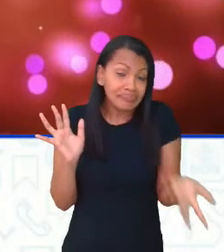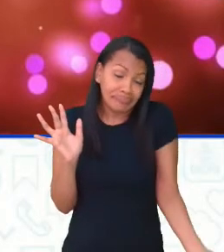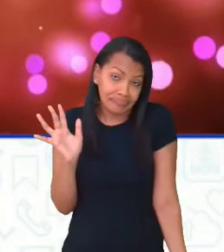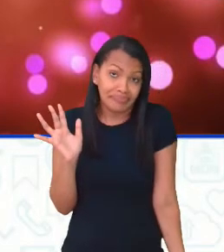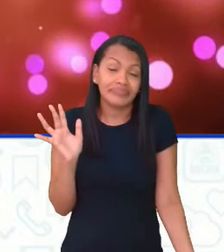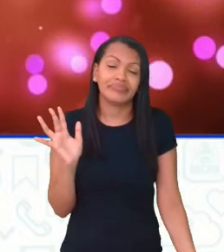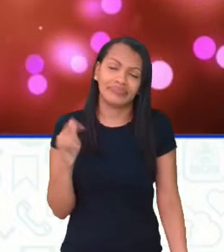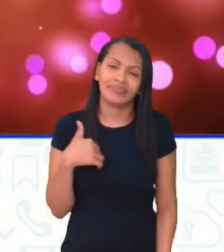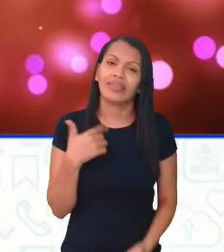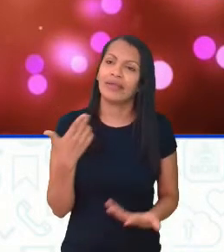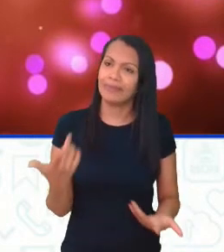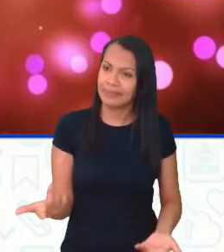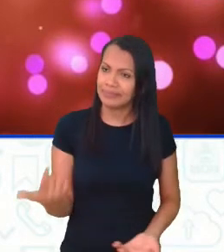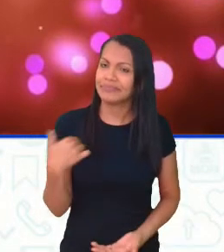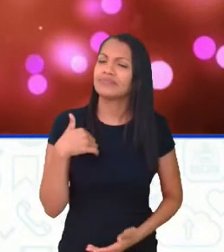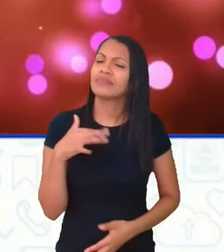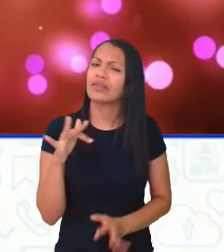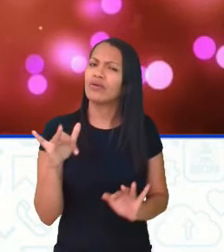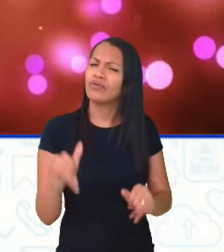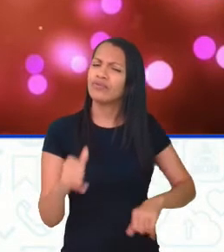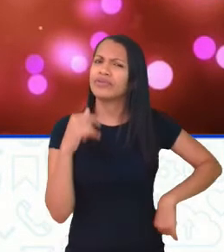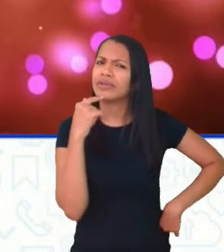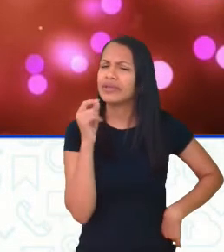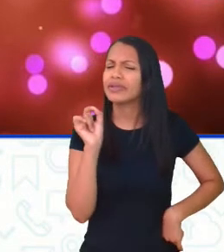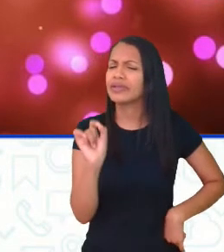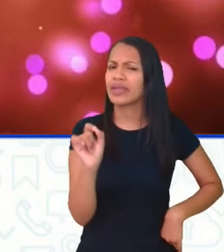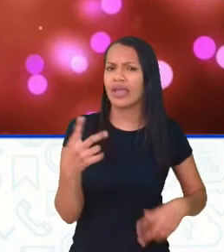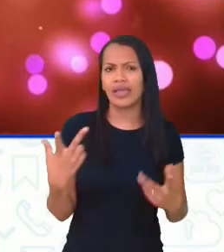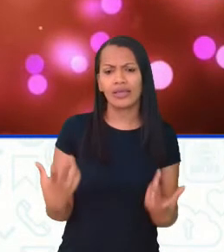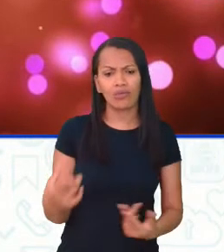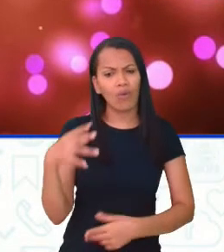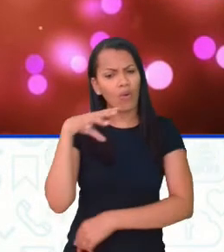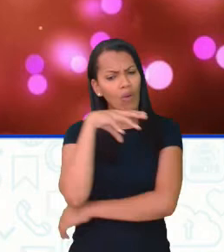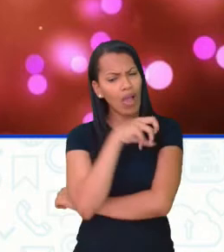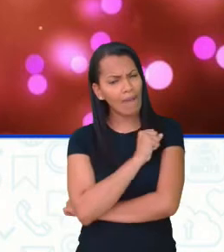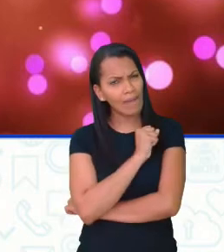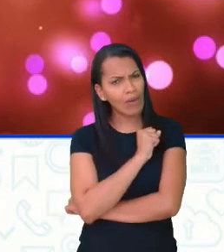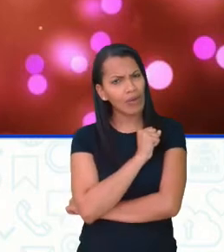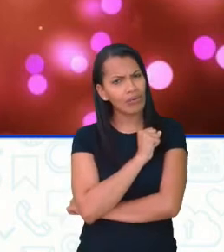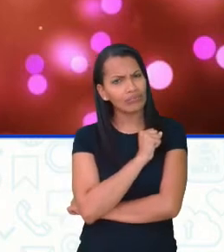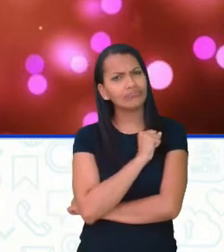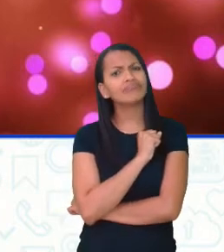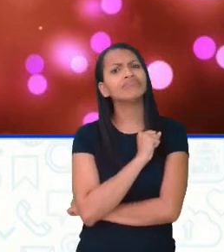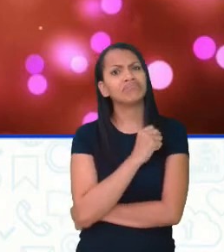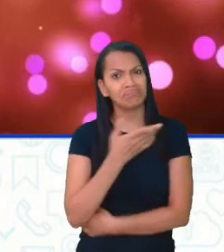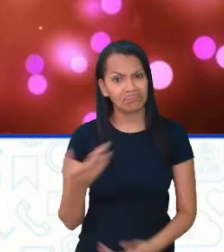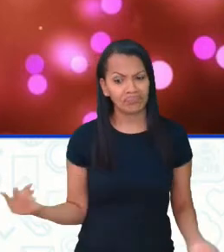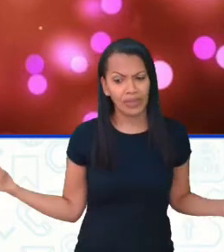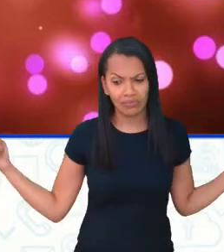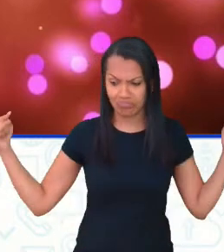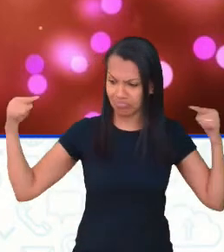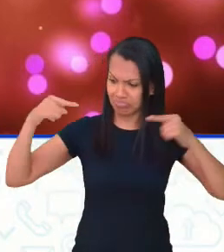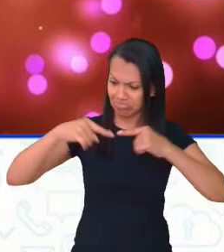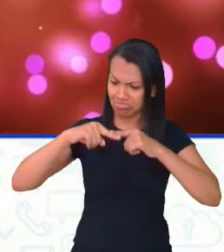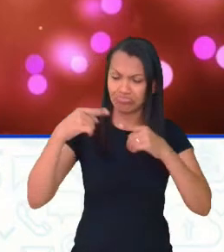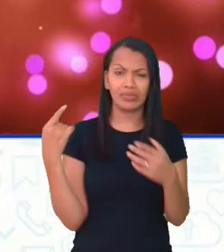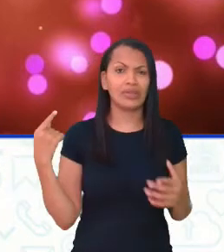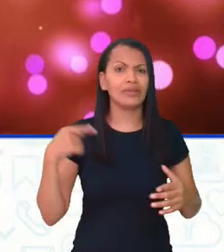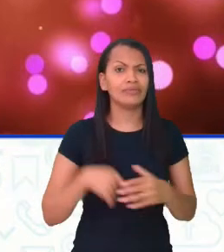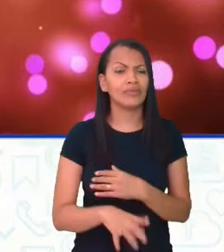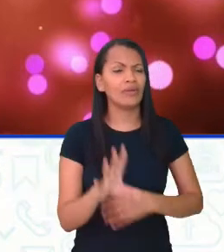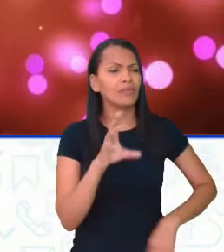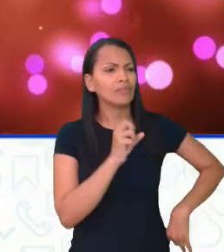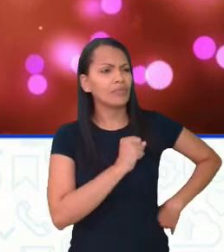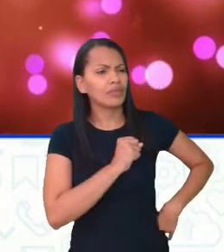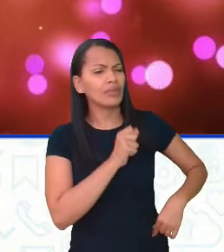Ó. Considerei por fim que assim é o amor. Olha que associação Profundo. danada que ele fez. Ó minha